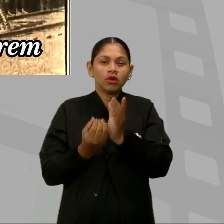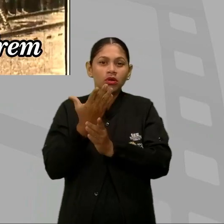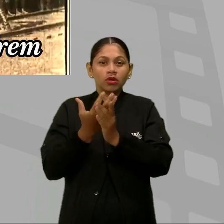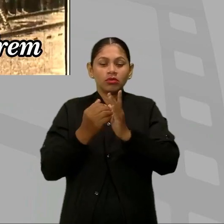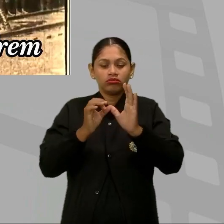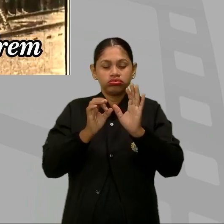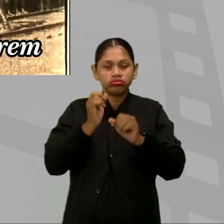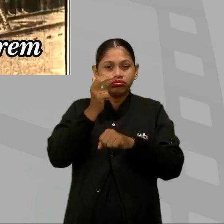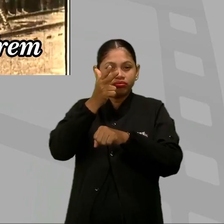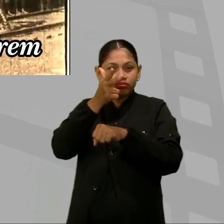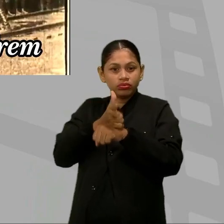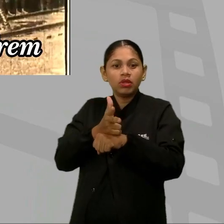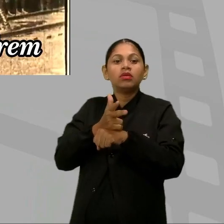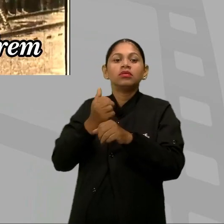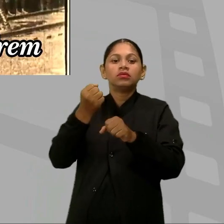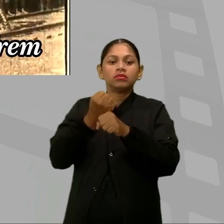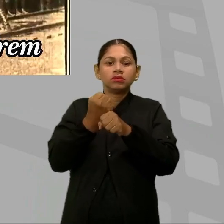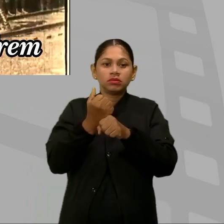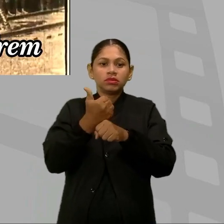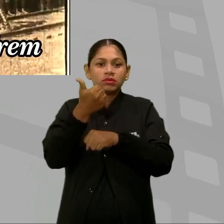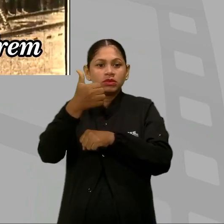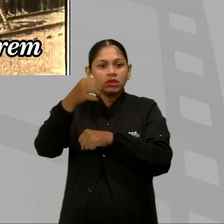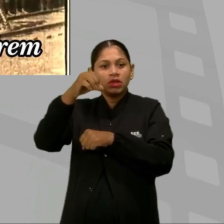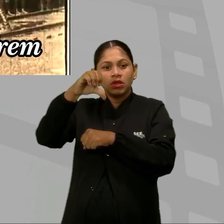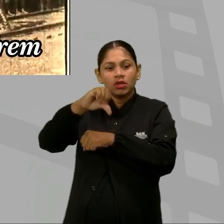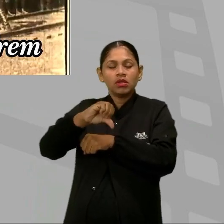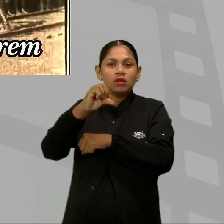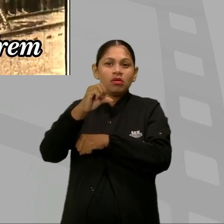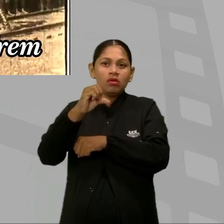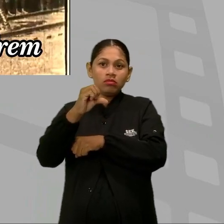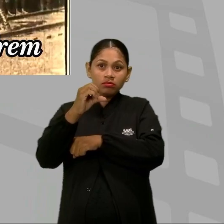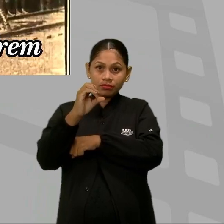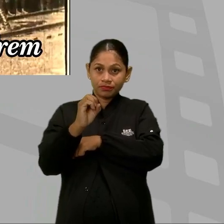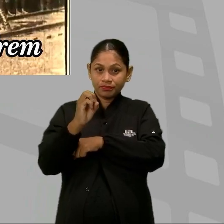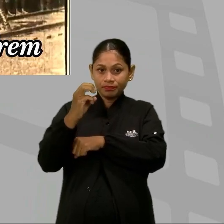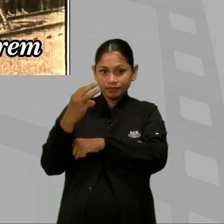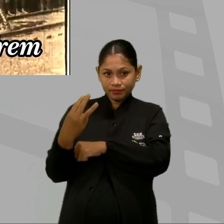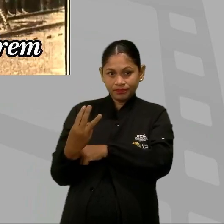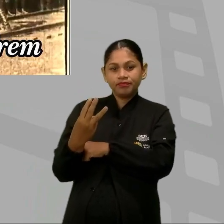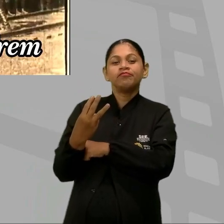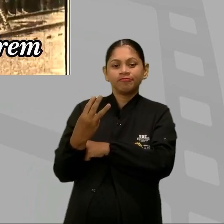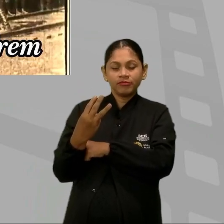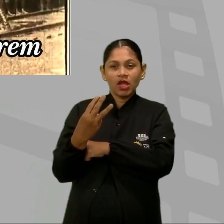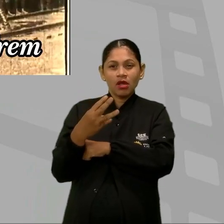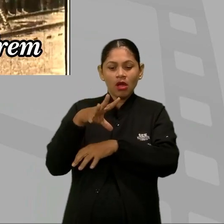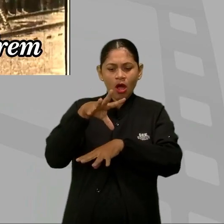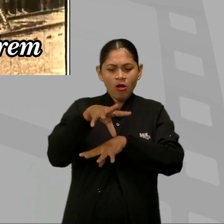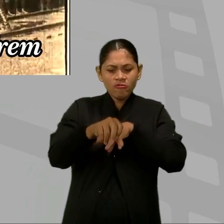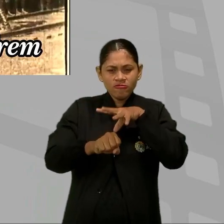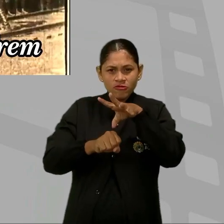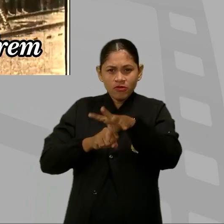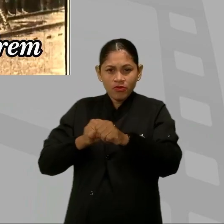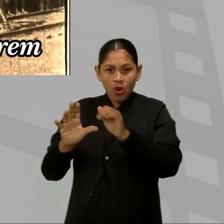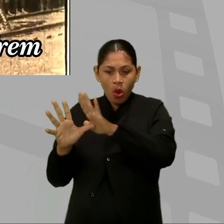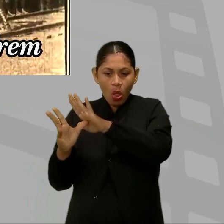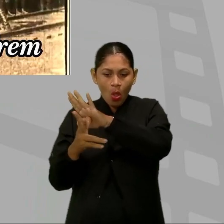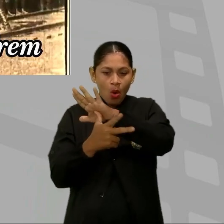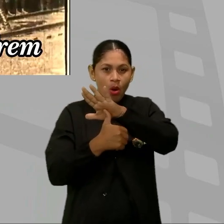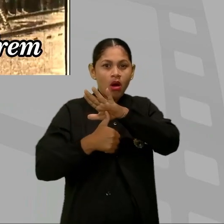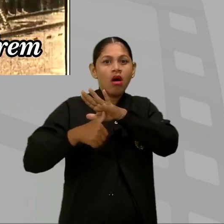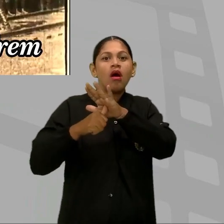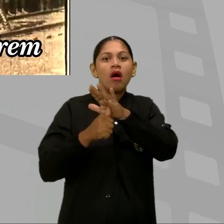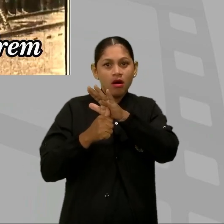a um trem de passageiros por 4 bandidos que saqueiam os passageiros. E logo o operador do telégrafo